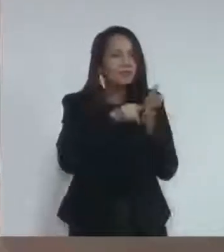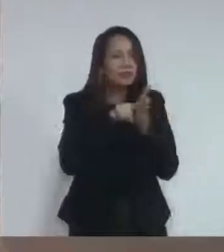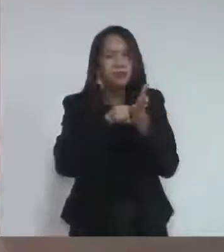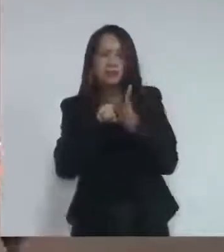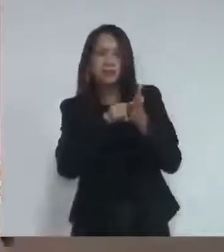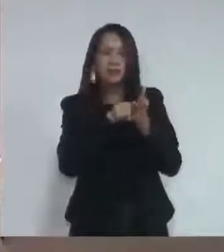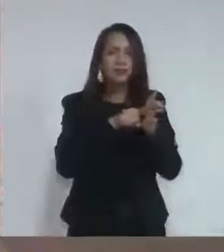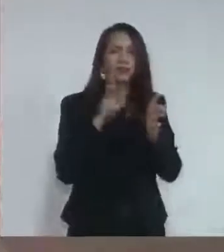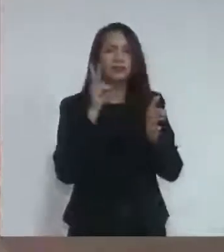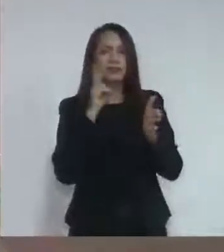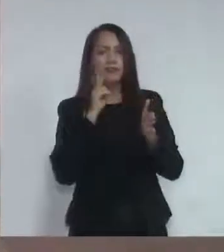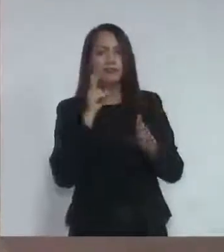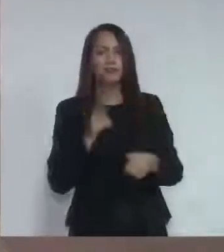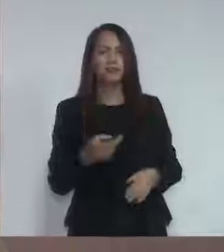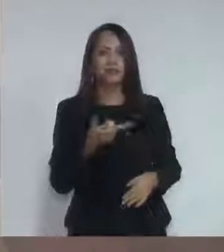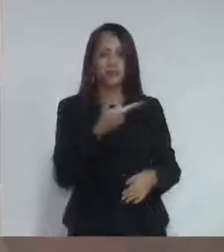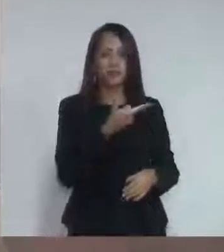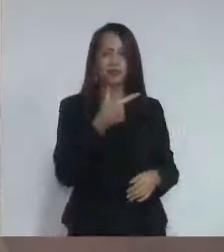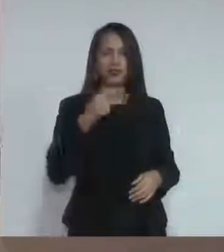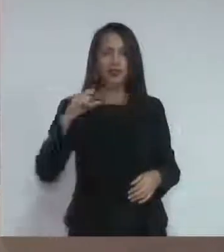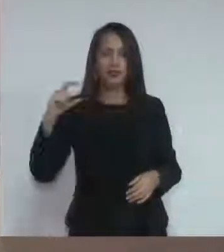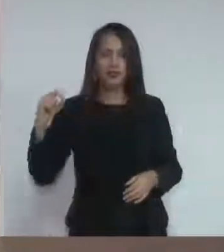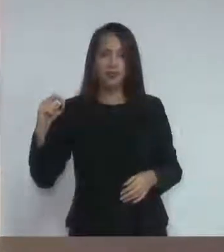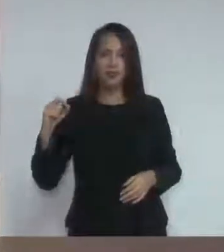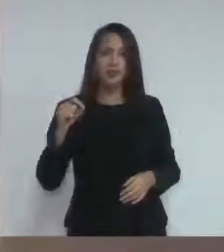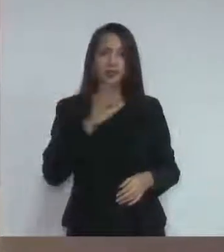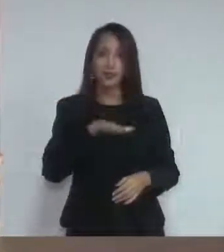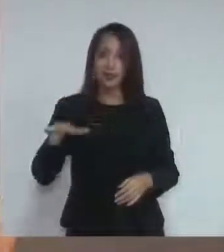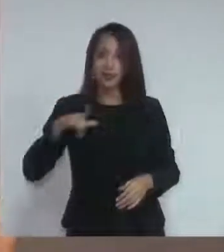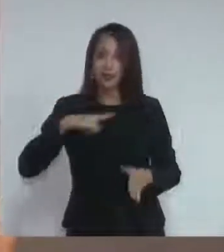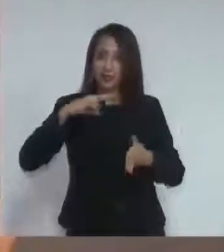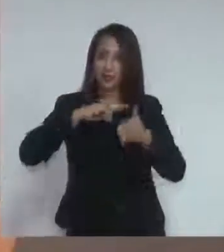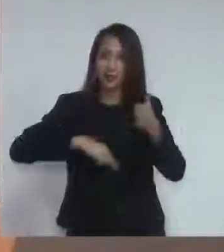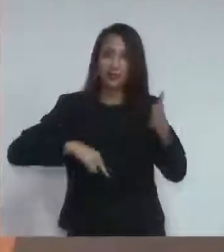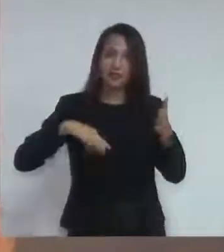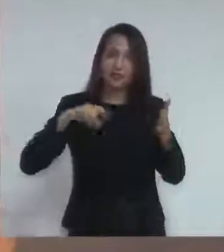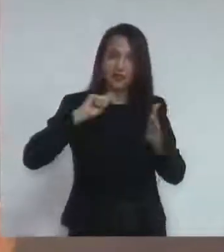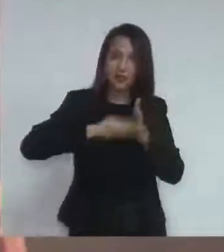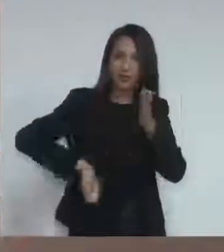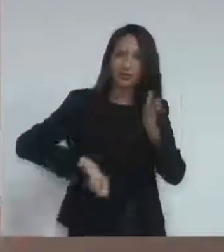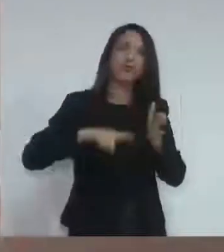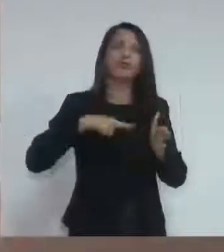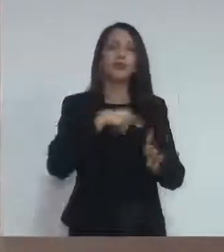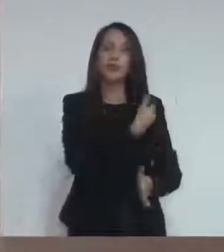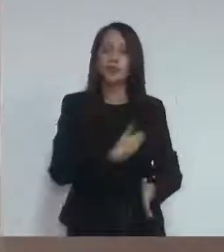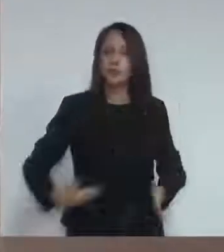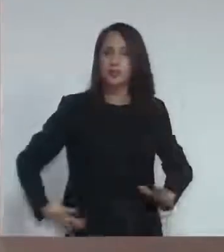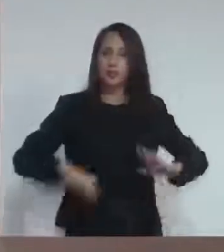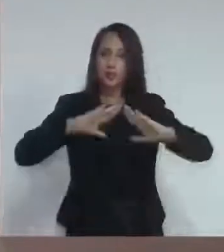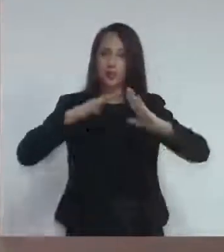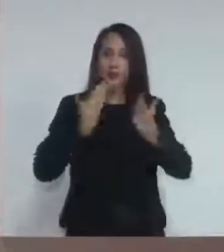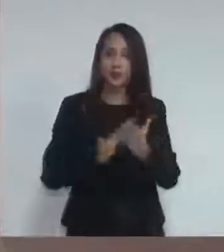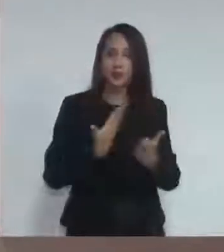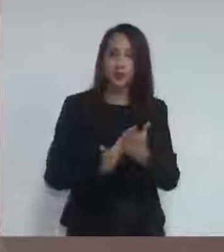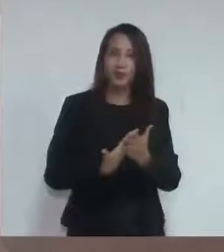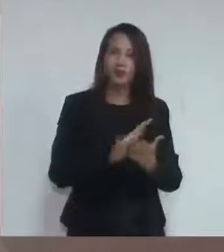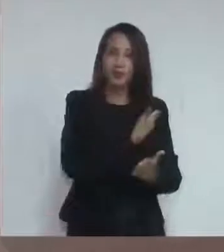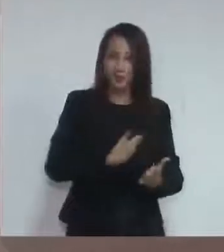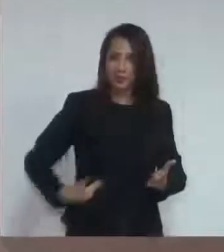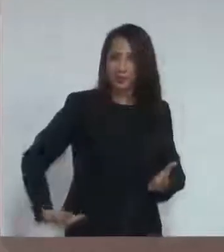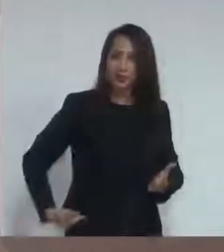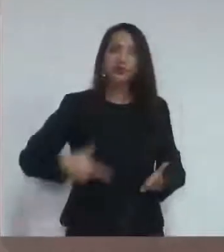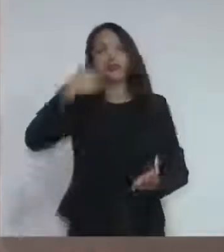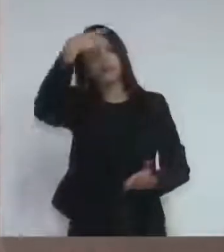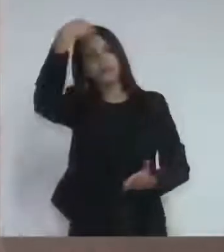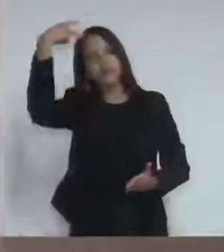Vinhedo tem em torno de 200 crianças que estão matriculadas na rede pública, por baixo, assim,